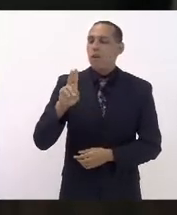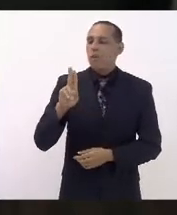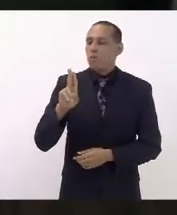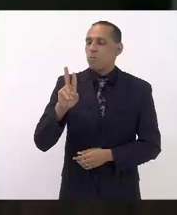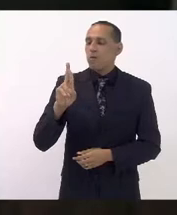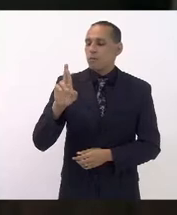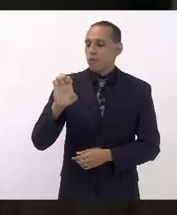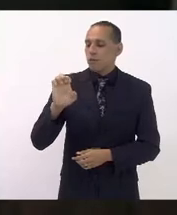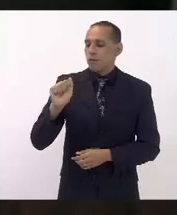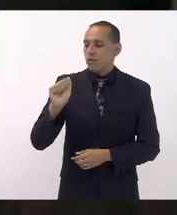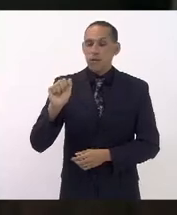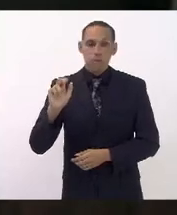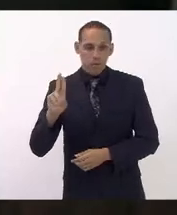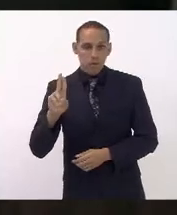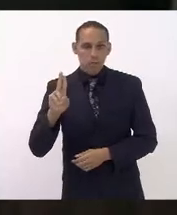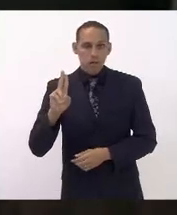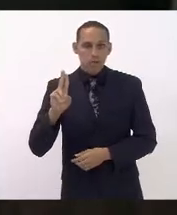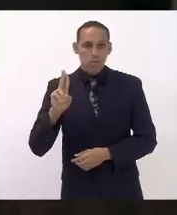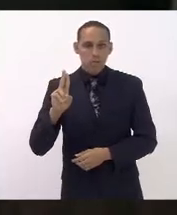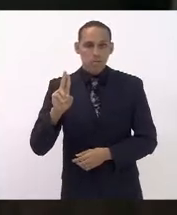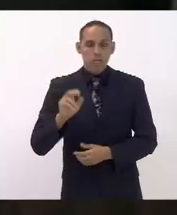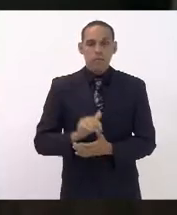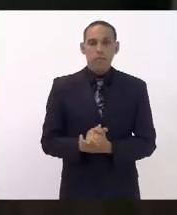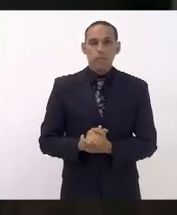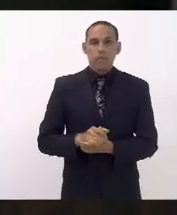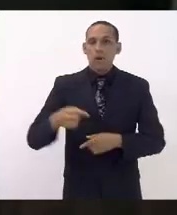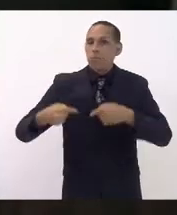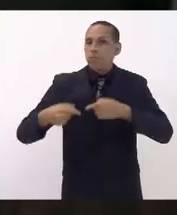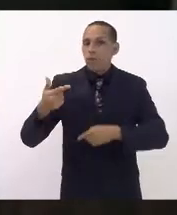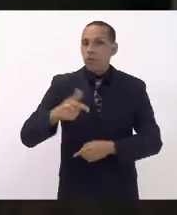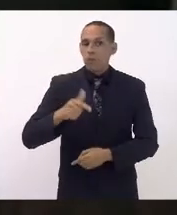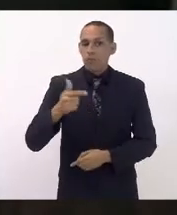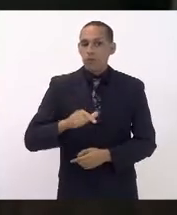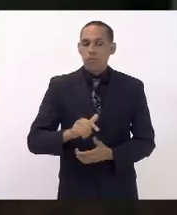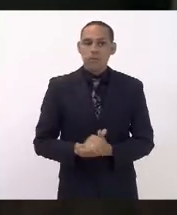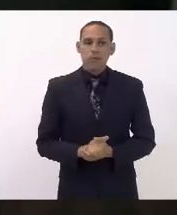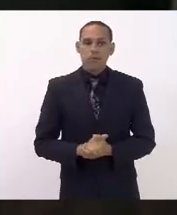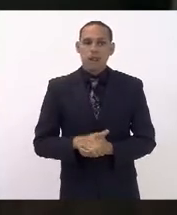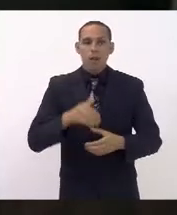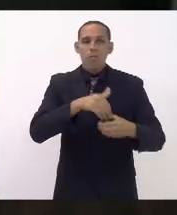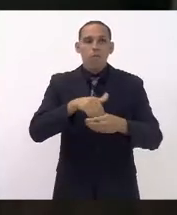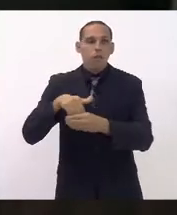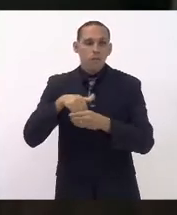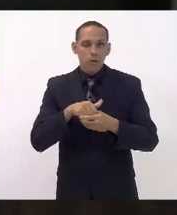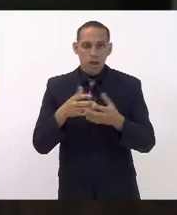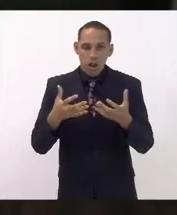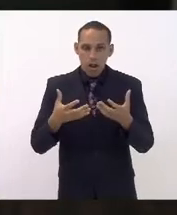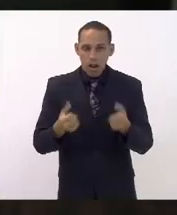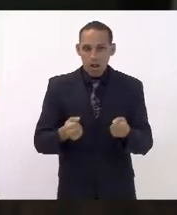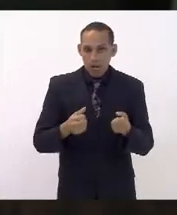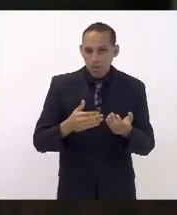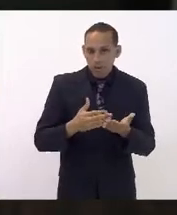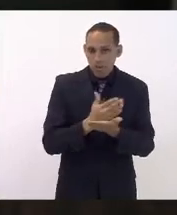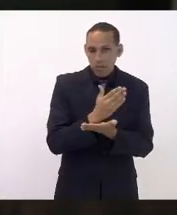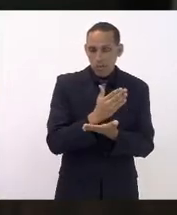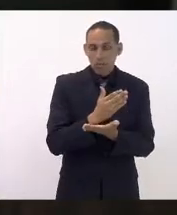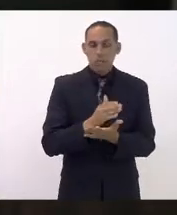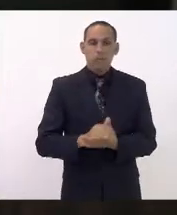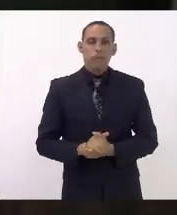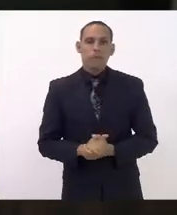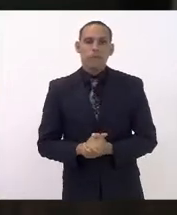Biru. Em discussão, não havendo que queira discutir, encerrada a discussão, em votação. Os senhores que aprovam, permaneçam como estão, aprovado, vai